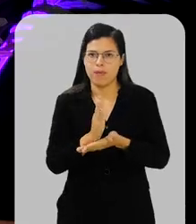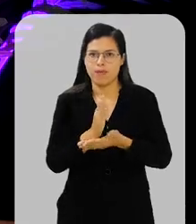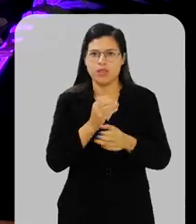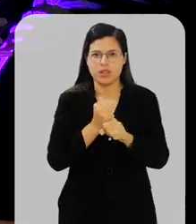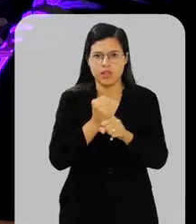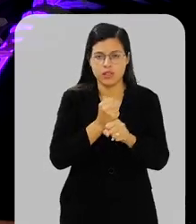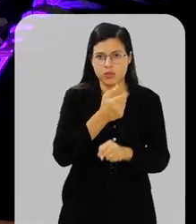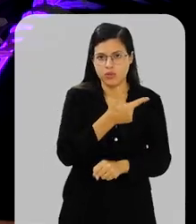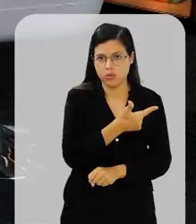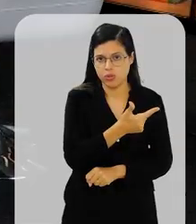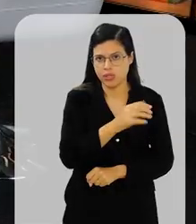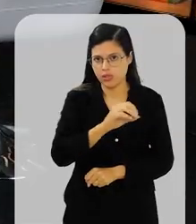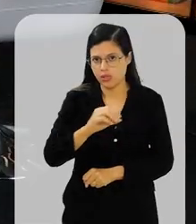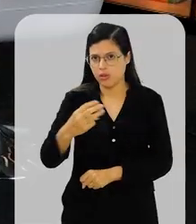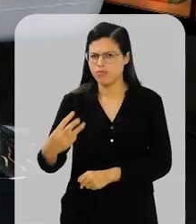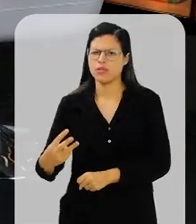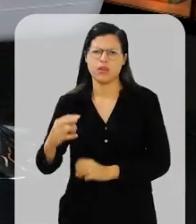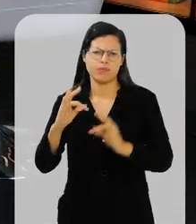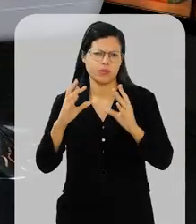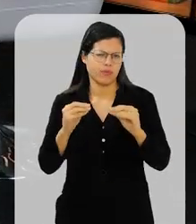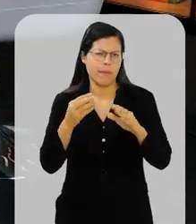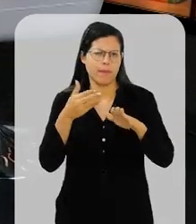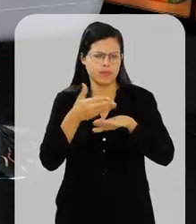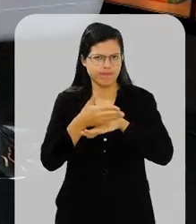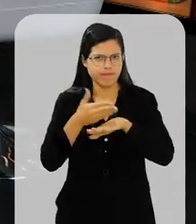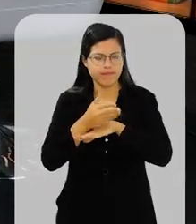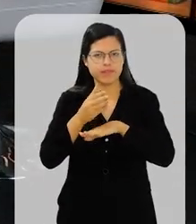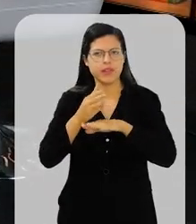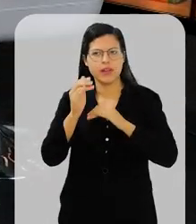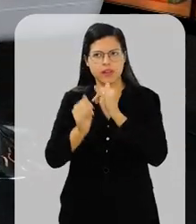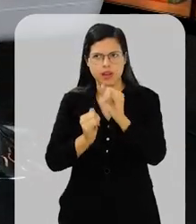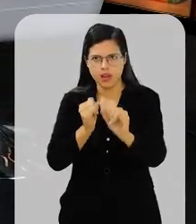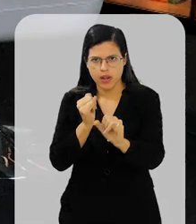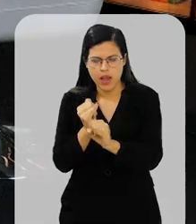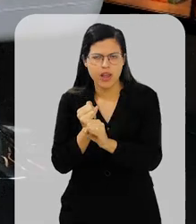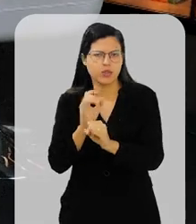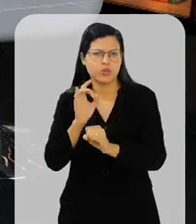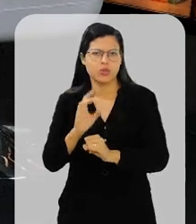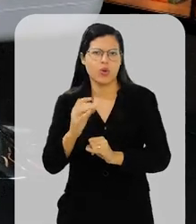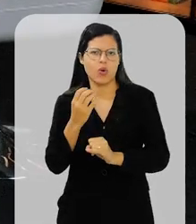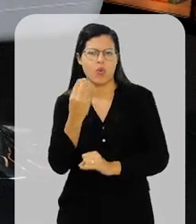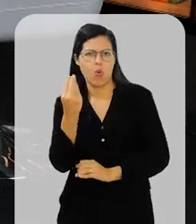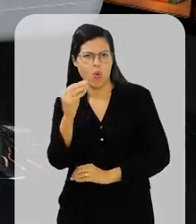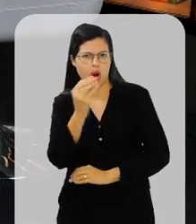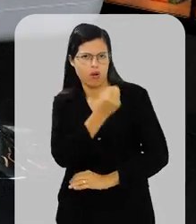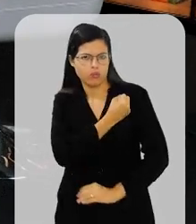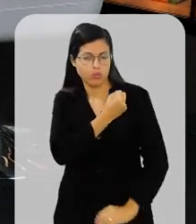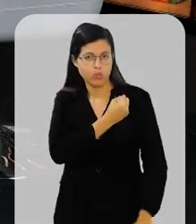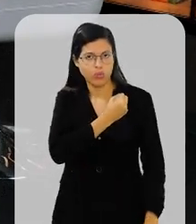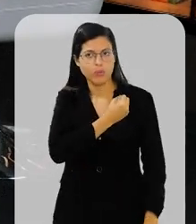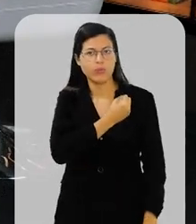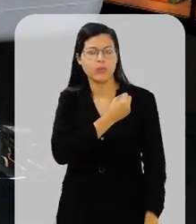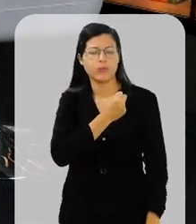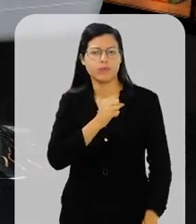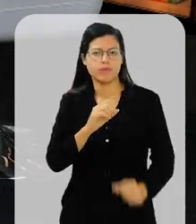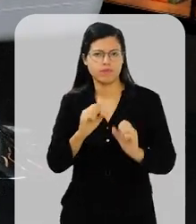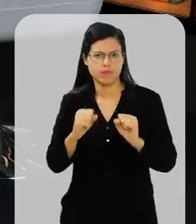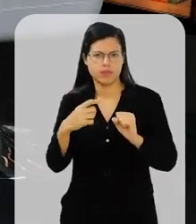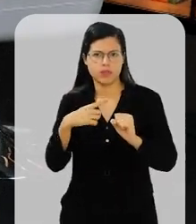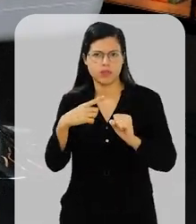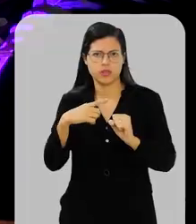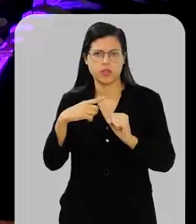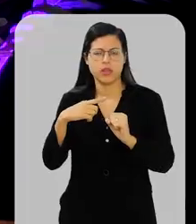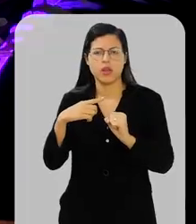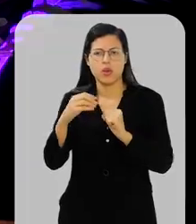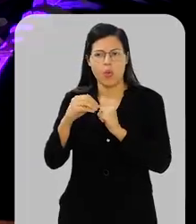2003. Todo mundo pode ter acesso? Todo mundo pode ter acesso na internet, é fácil, é só jogar a lei, o número da lei, e aí a lei vem, e aí pode